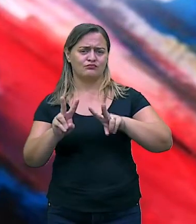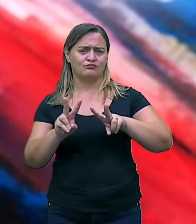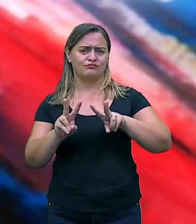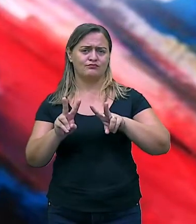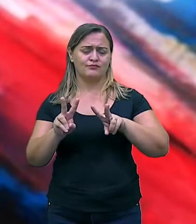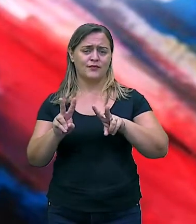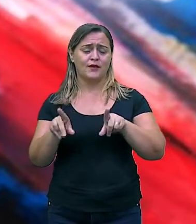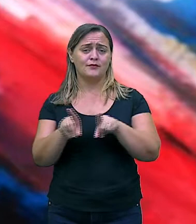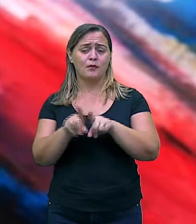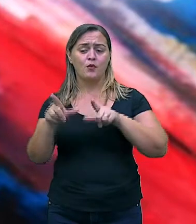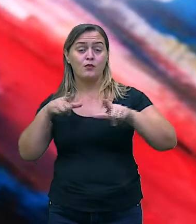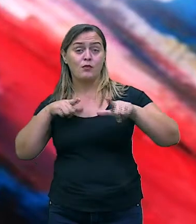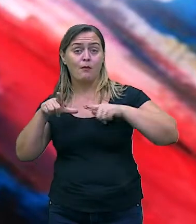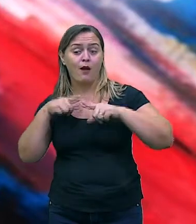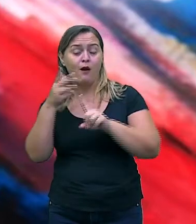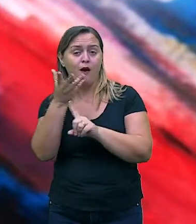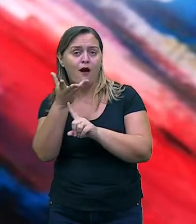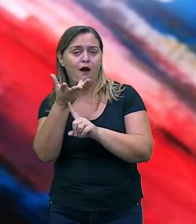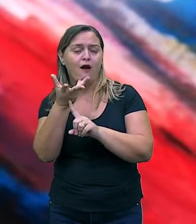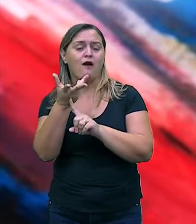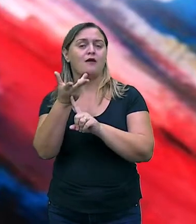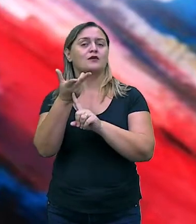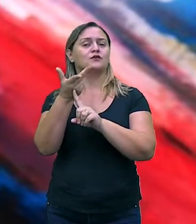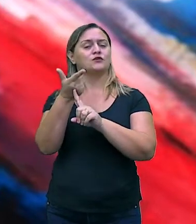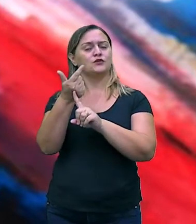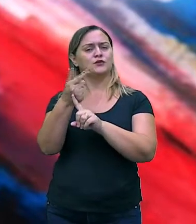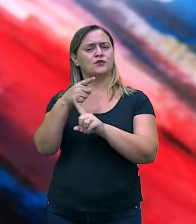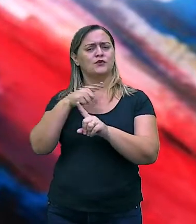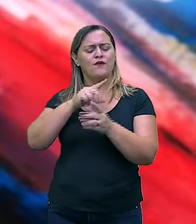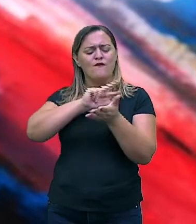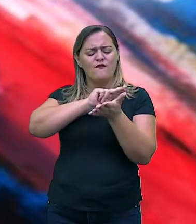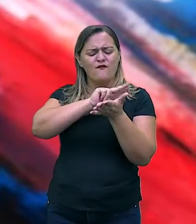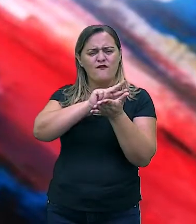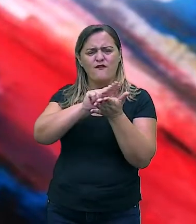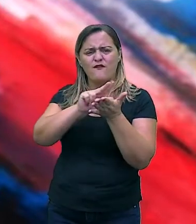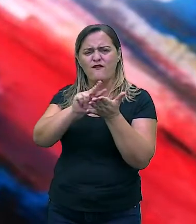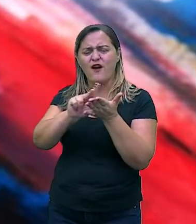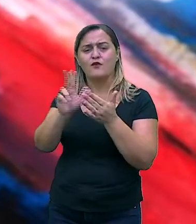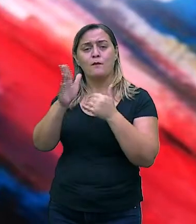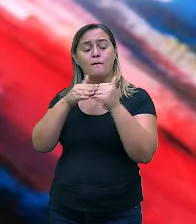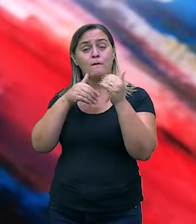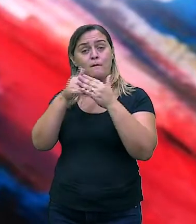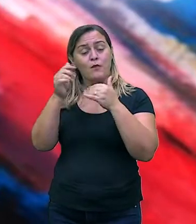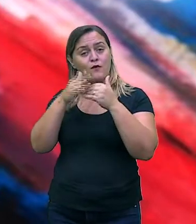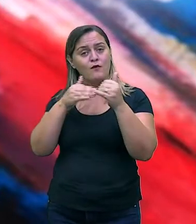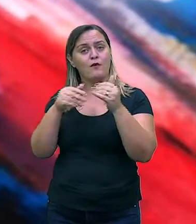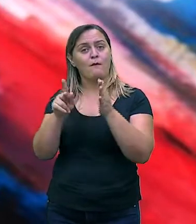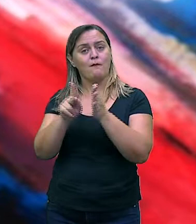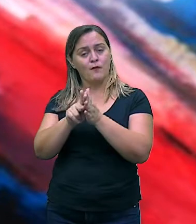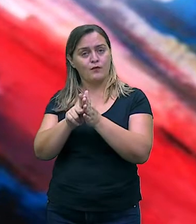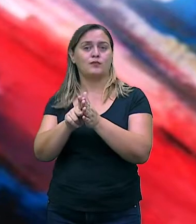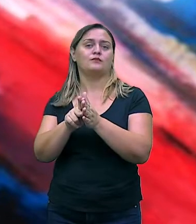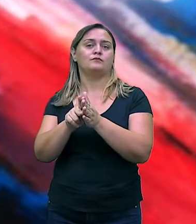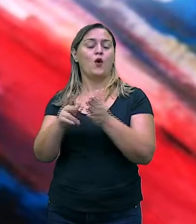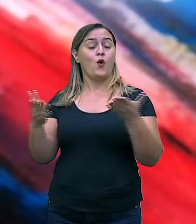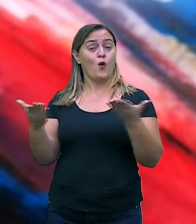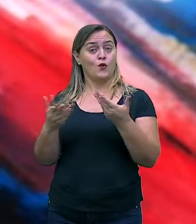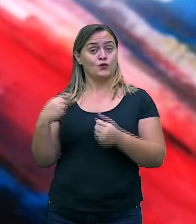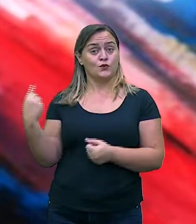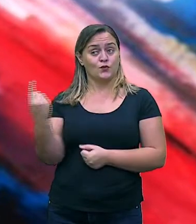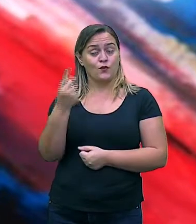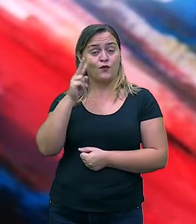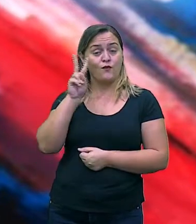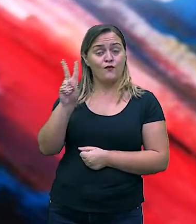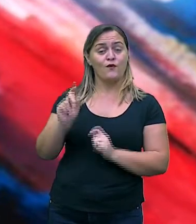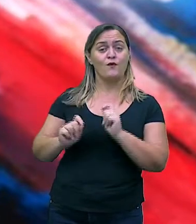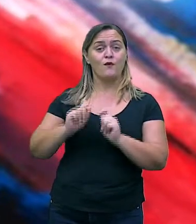artístico, ele atingiu vários e vários artistas. E hoje nós estaremos falando sobre o corpo e a sua expressão,